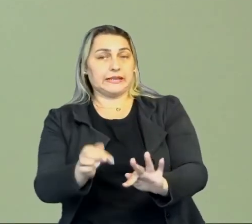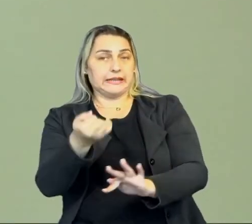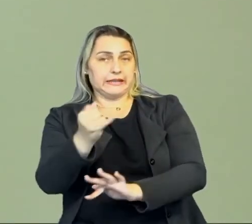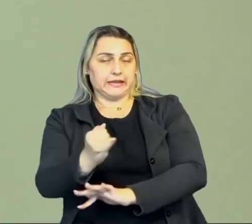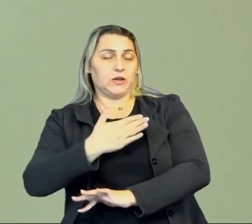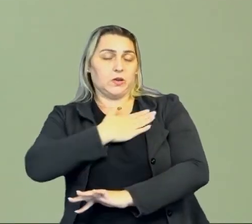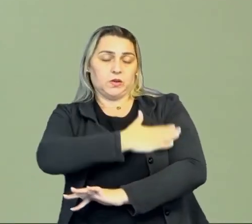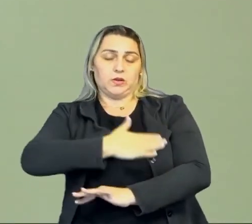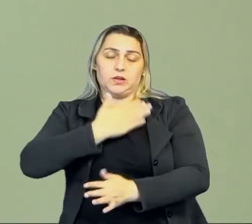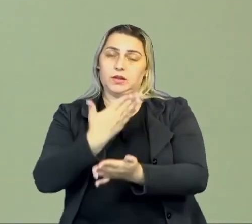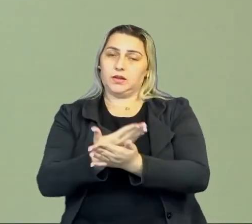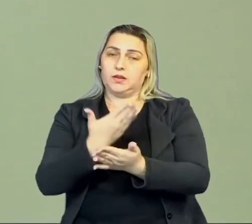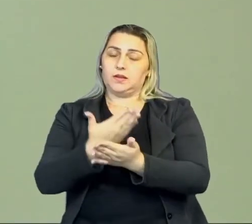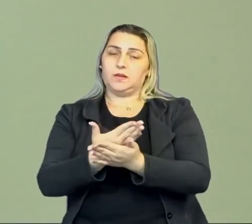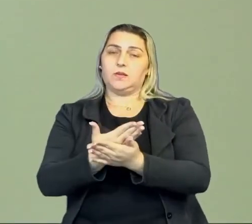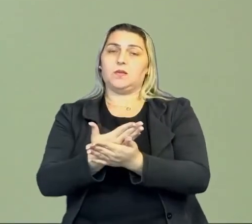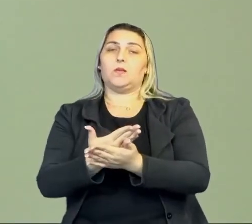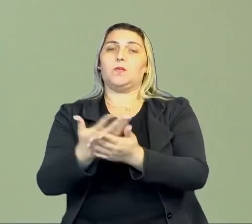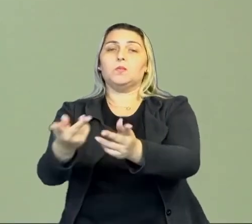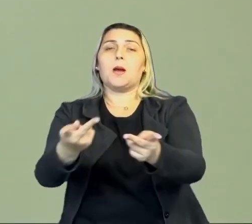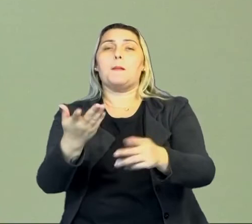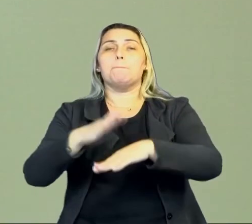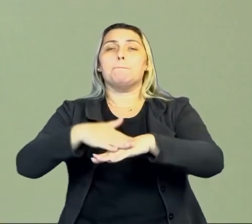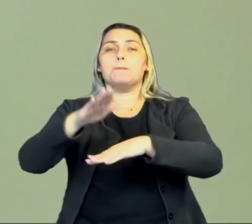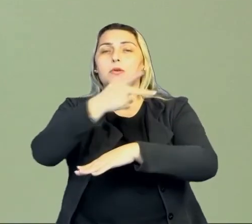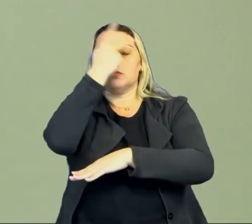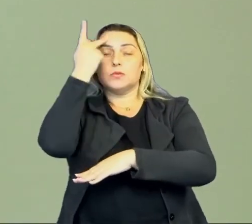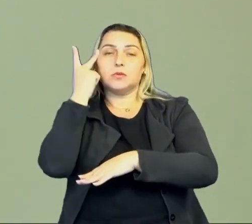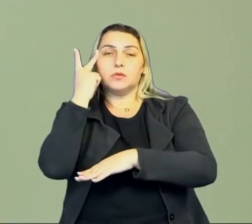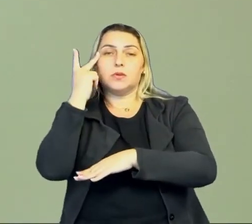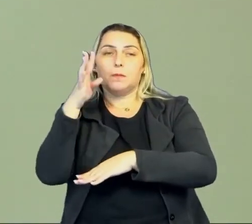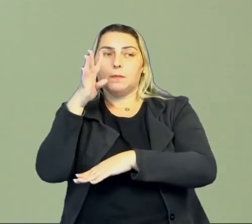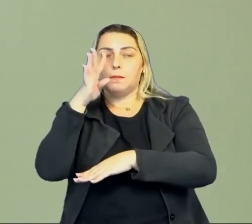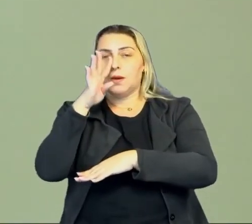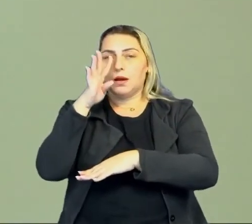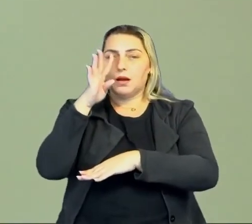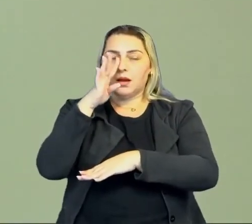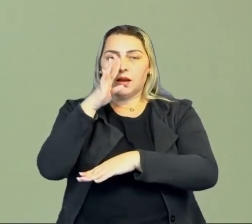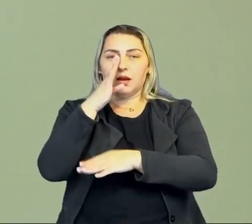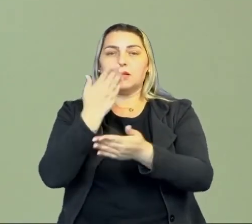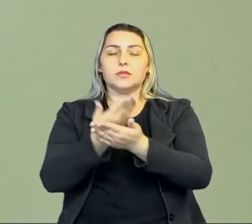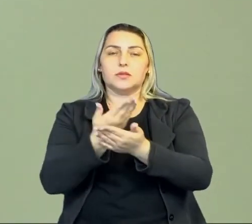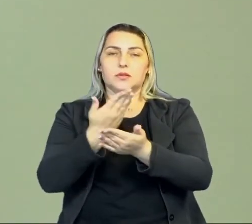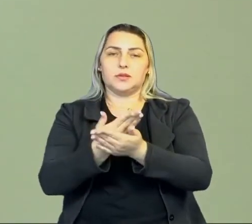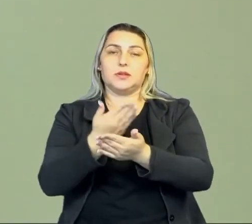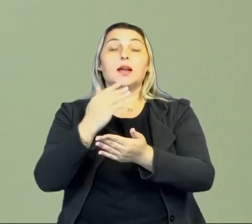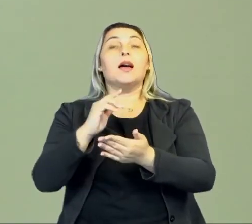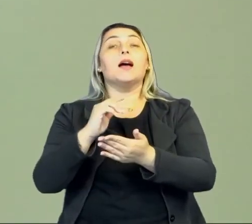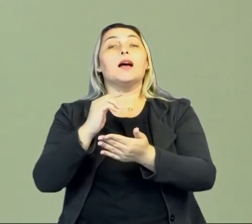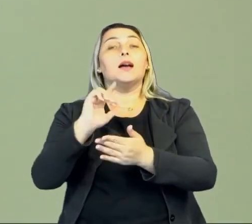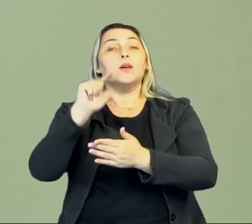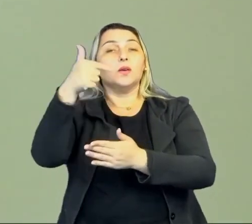Se você gostou dessa aula, convide mais pessoas para assistir às nossas aulas.